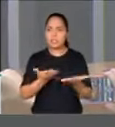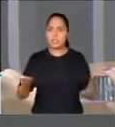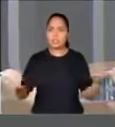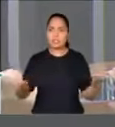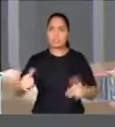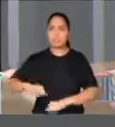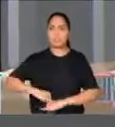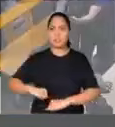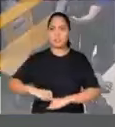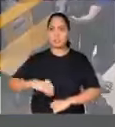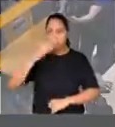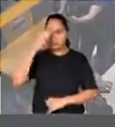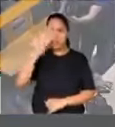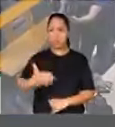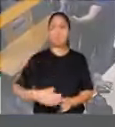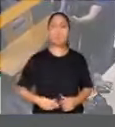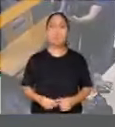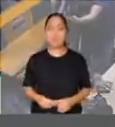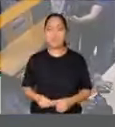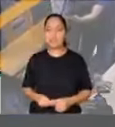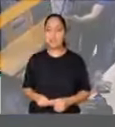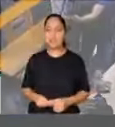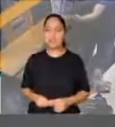sofreram. Obrigada.